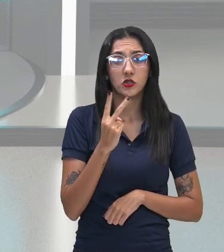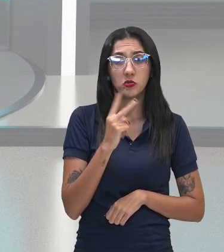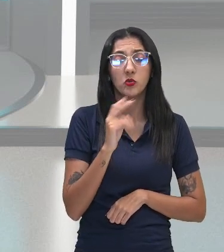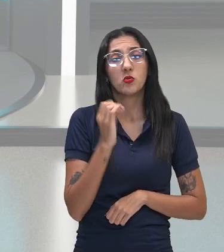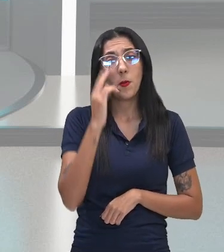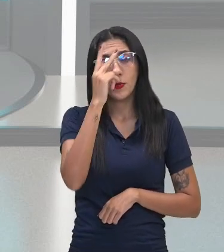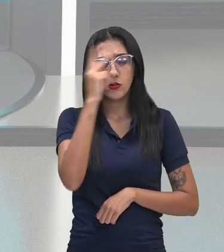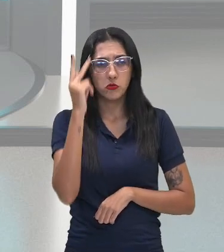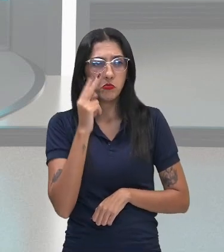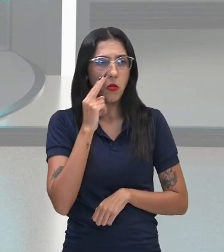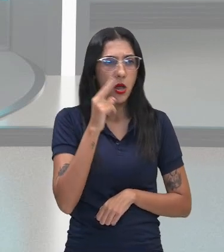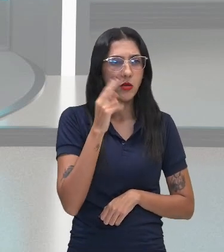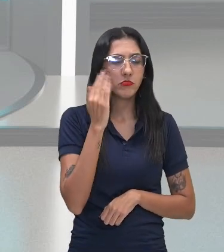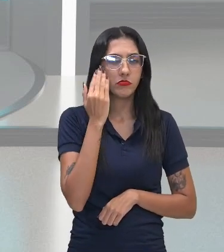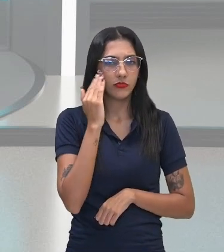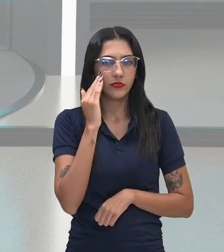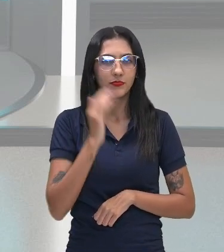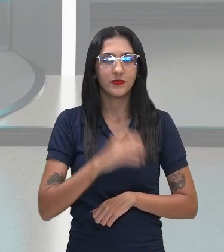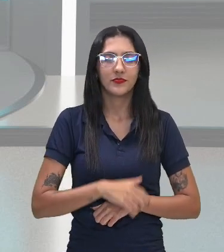né?